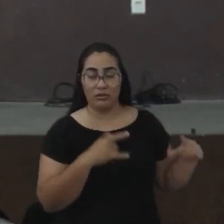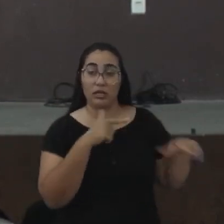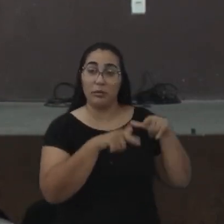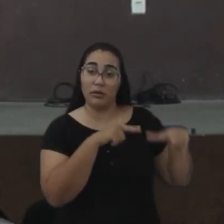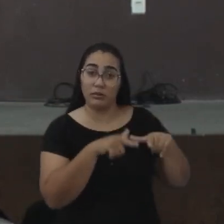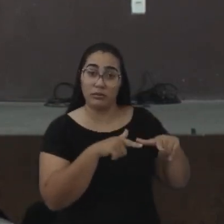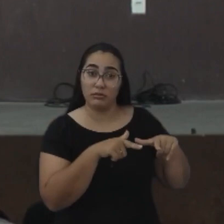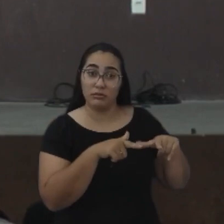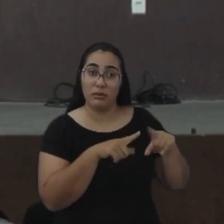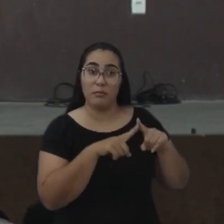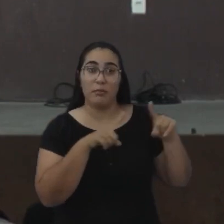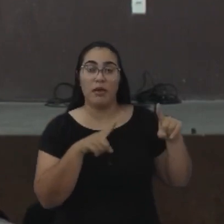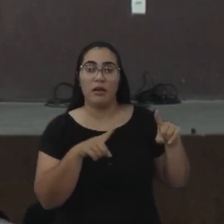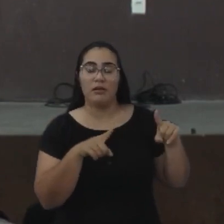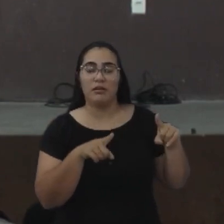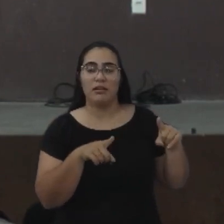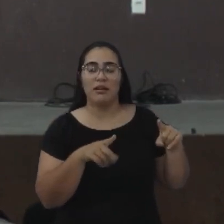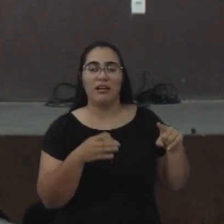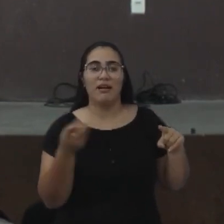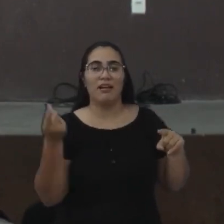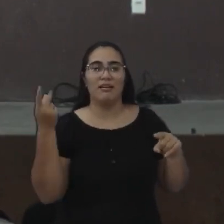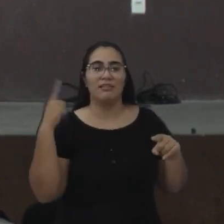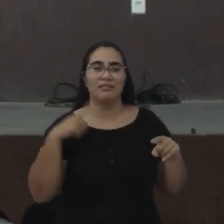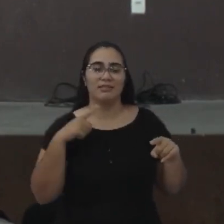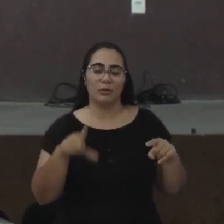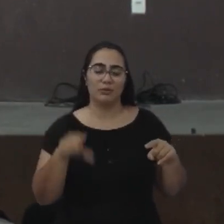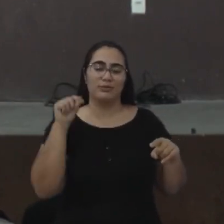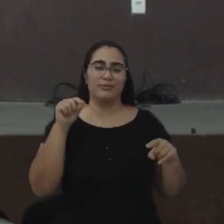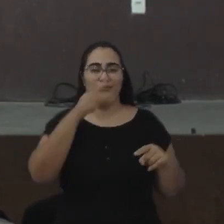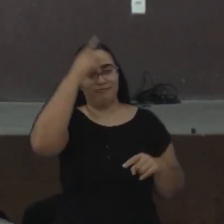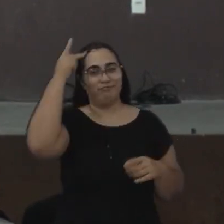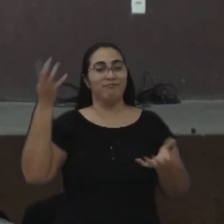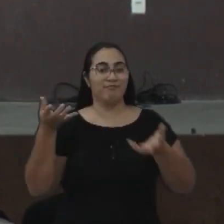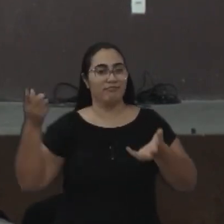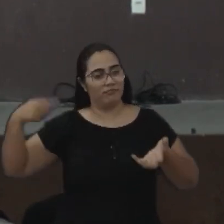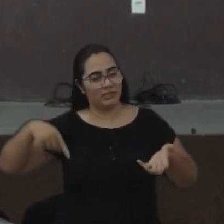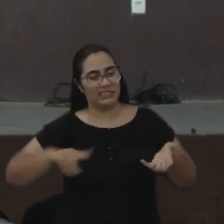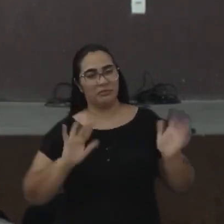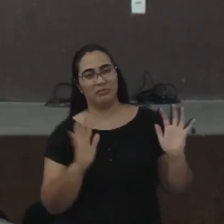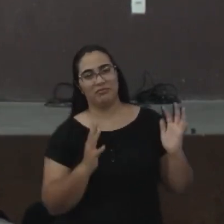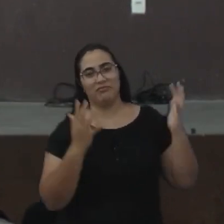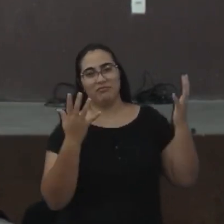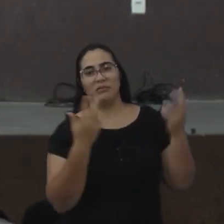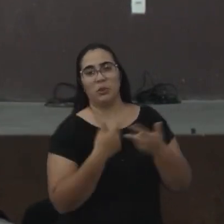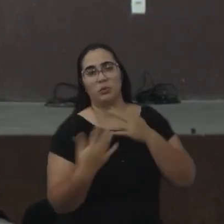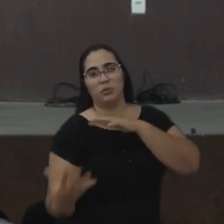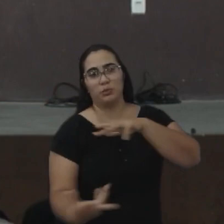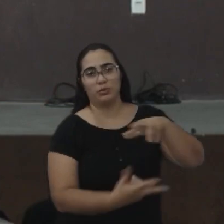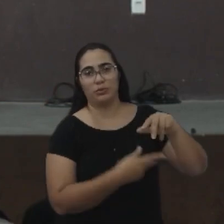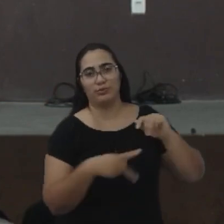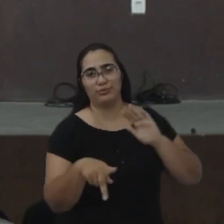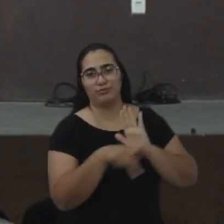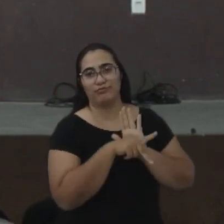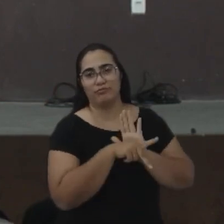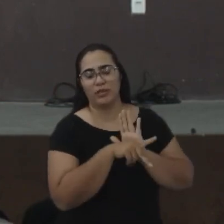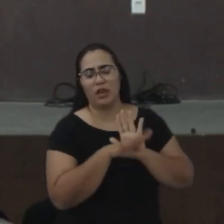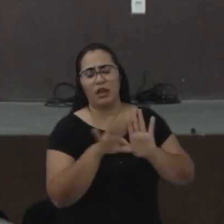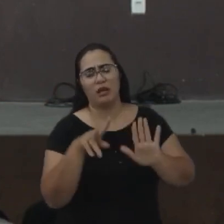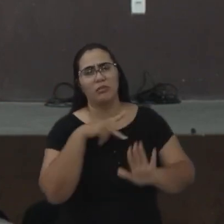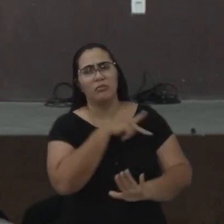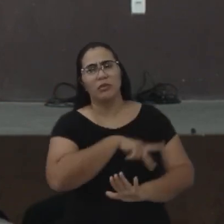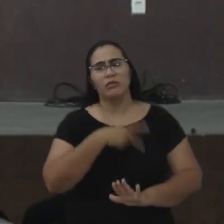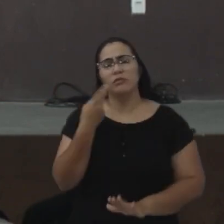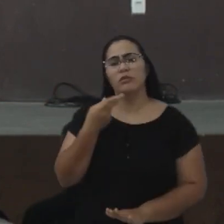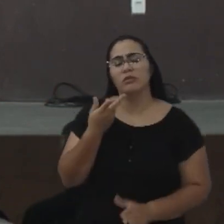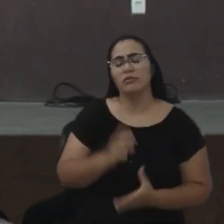Mas aqui existia uma opção. E eles escolhiam participar do que o mundo oferecia. E aí Paulo diz o seguinte para eles,